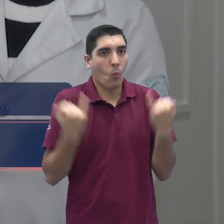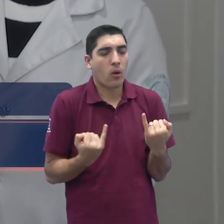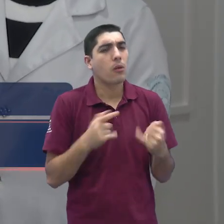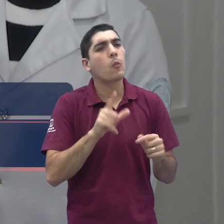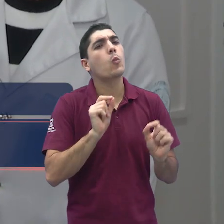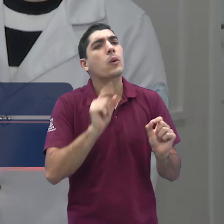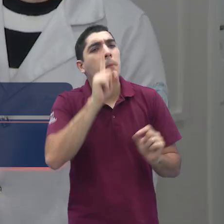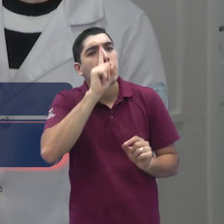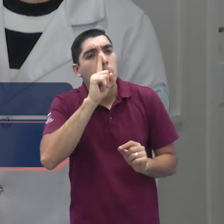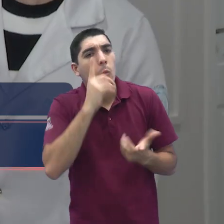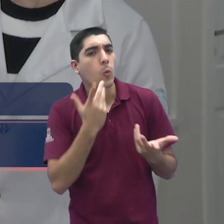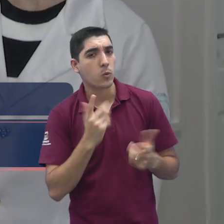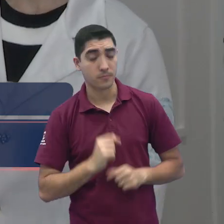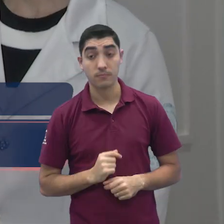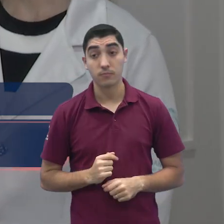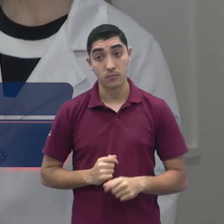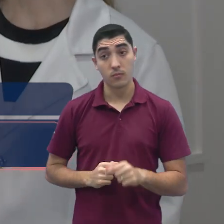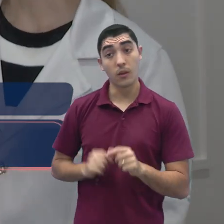também? Bom,